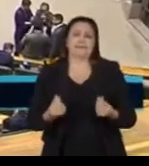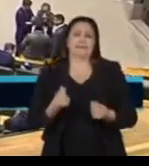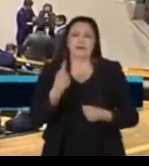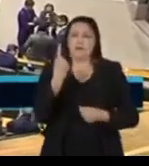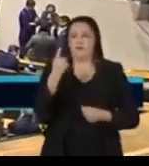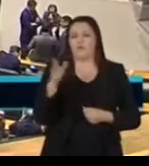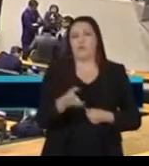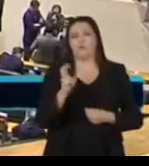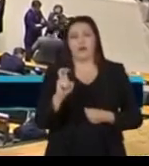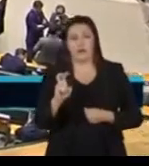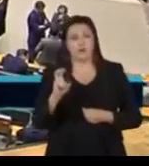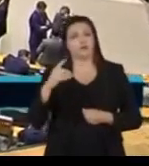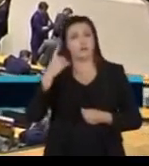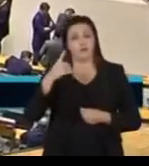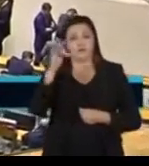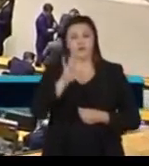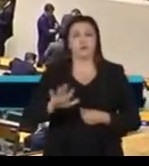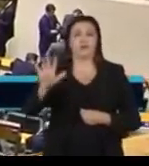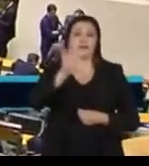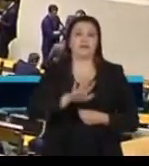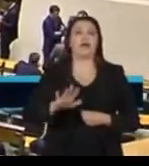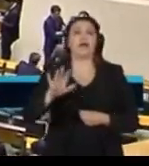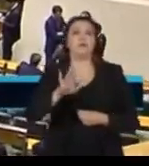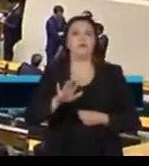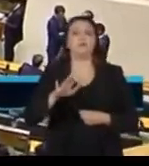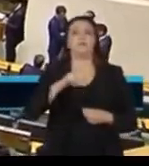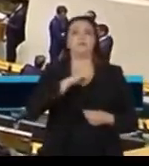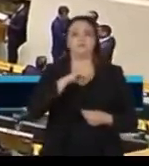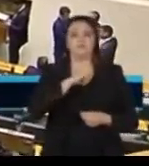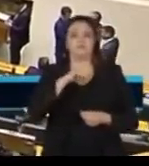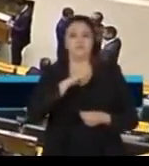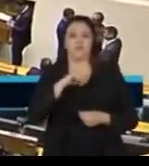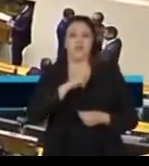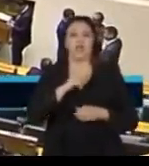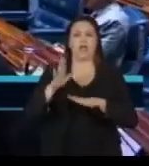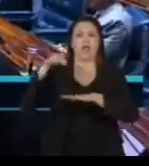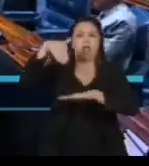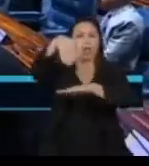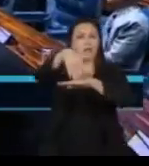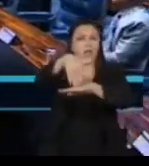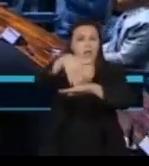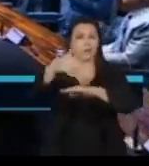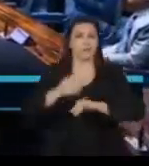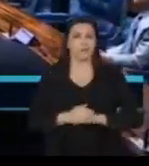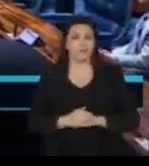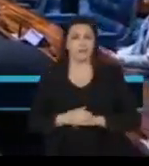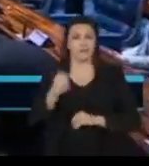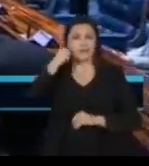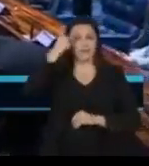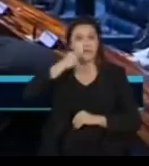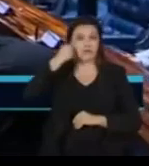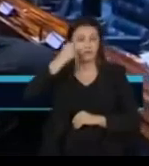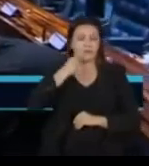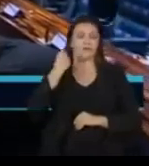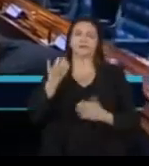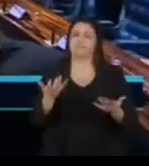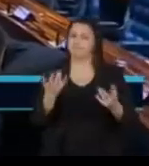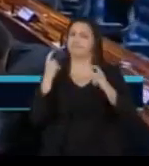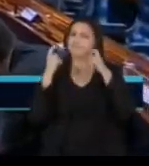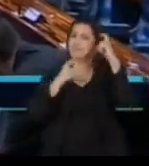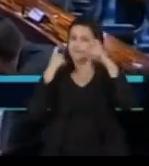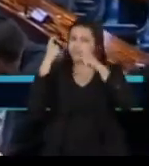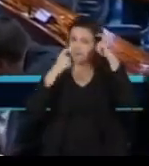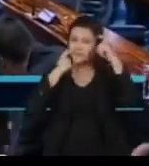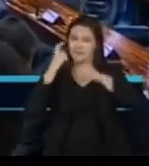dos deputados federais é réu ou investigado em processos criminais. No caso dos senadores, é ainda mais